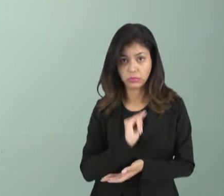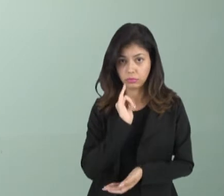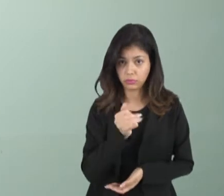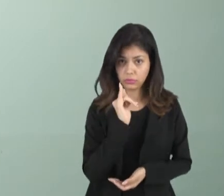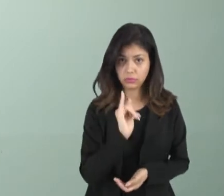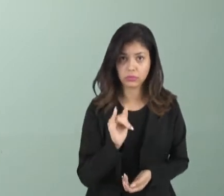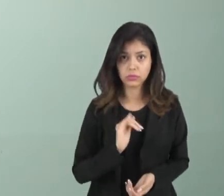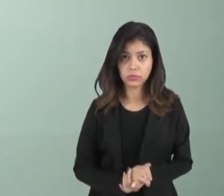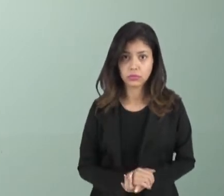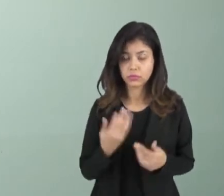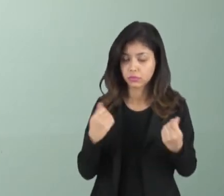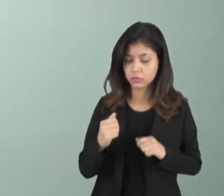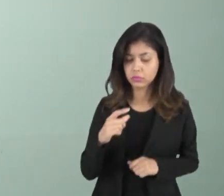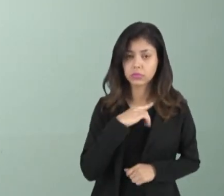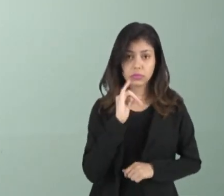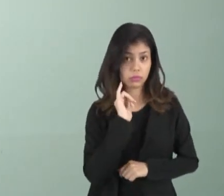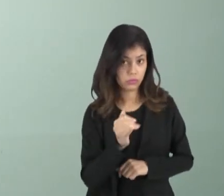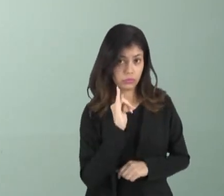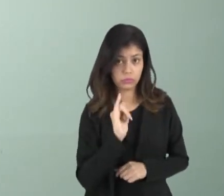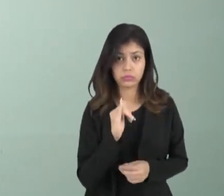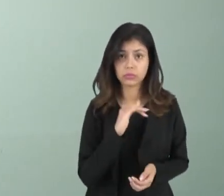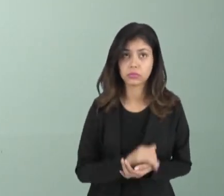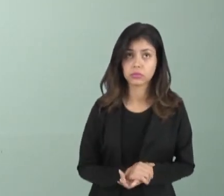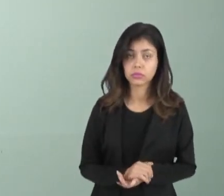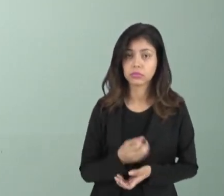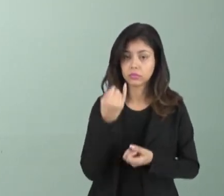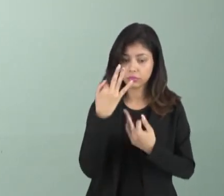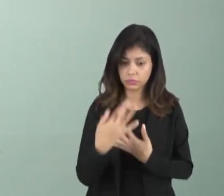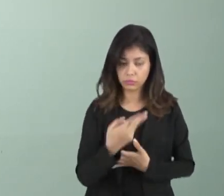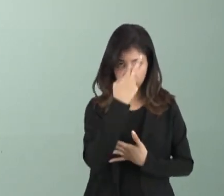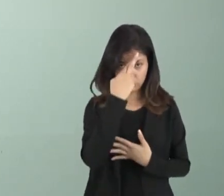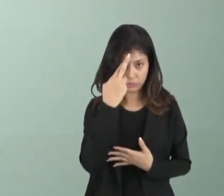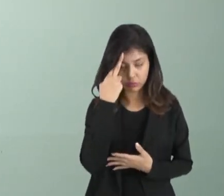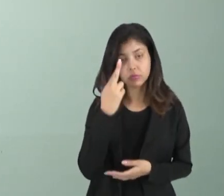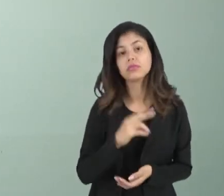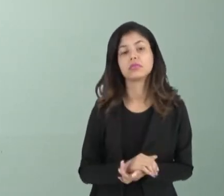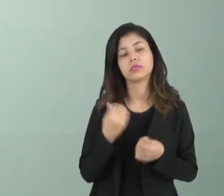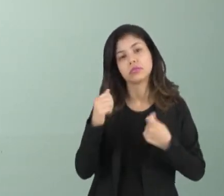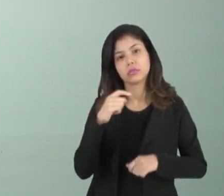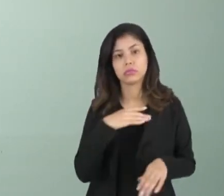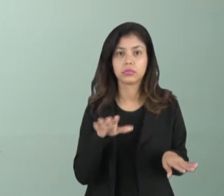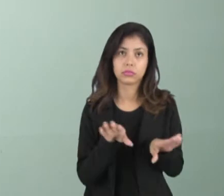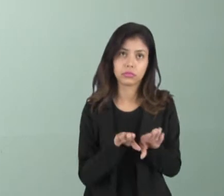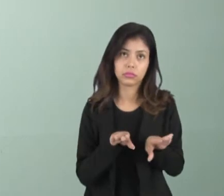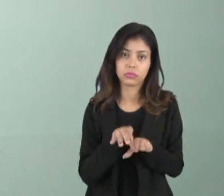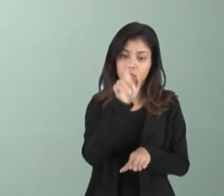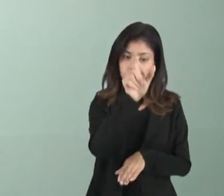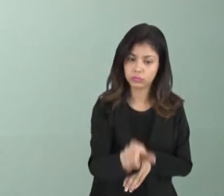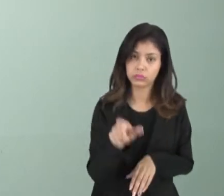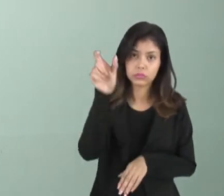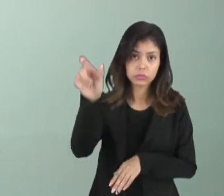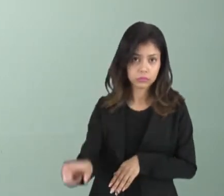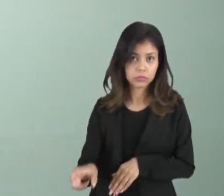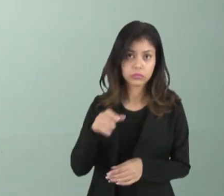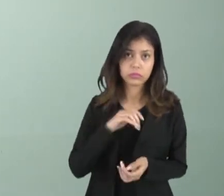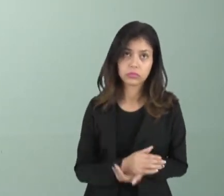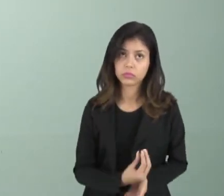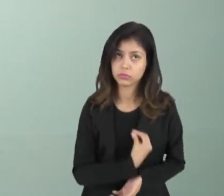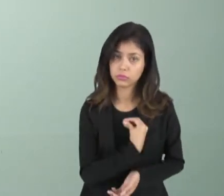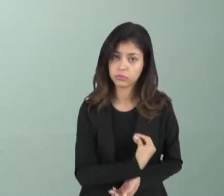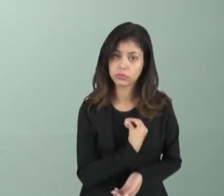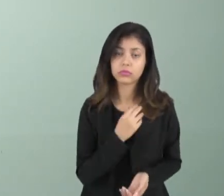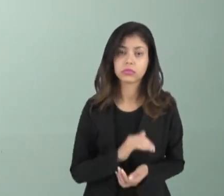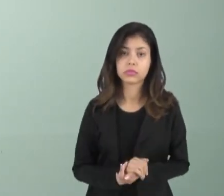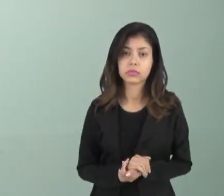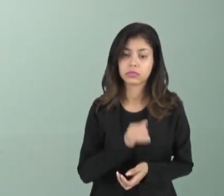tá certo? Então ela precisa ter um narrador que conte essa história, precisa ter também personagens, tá? Que vivenciem